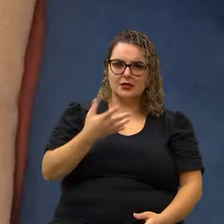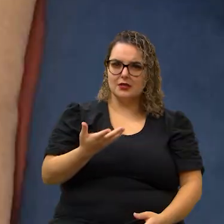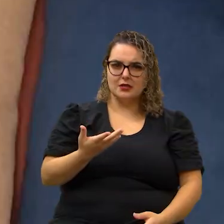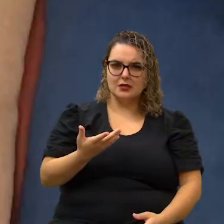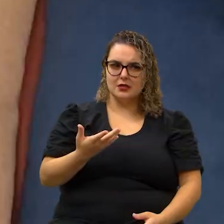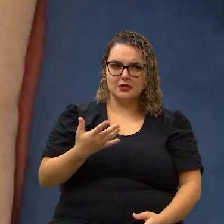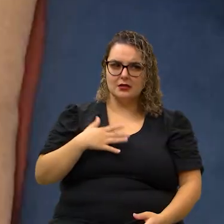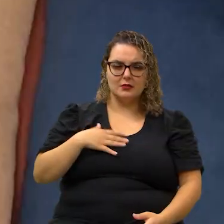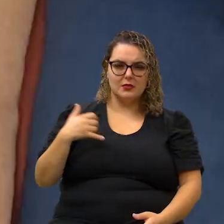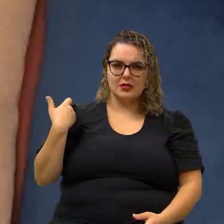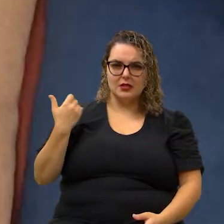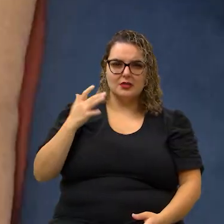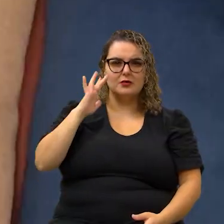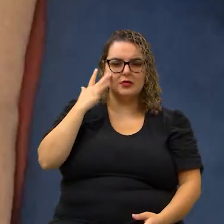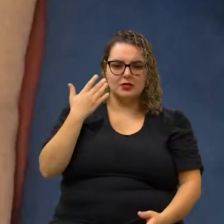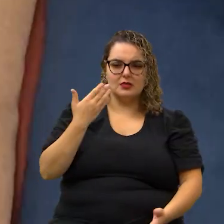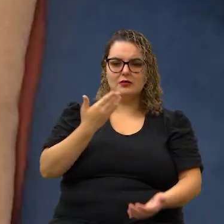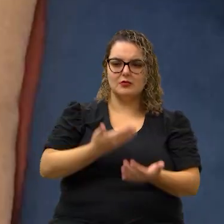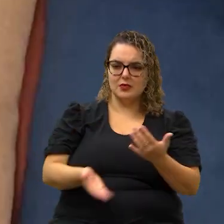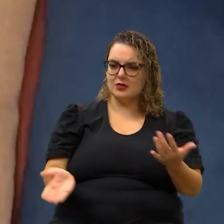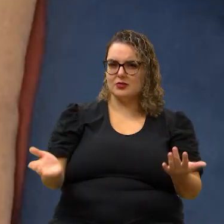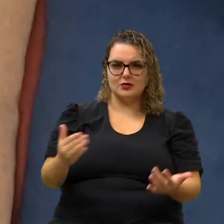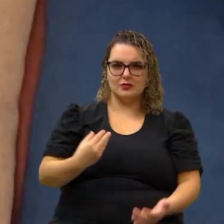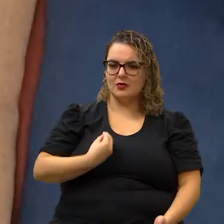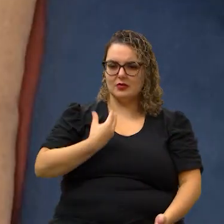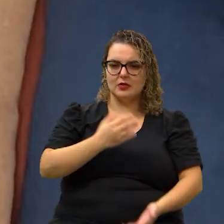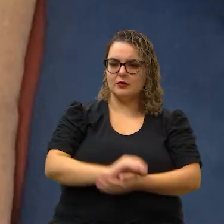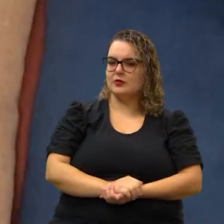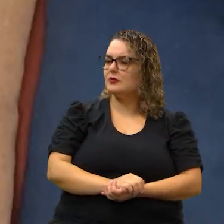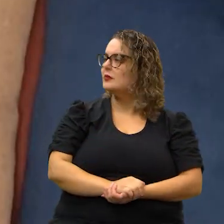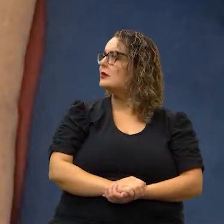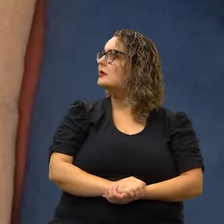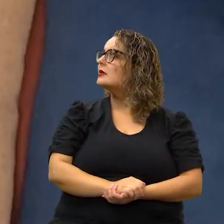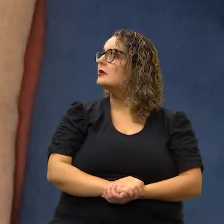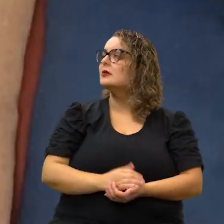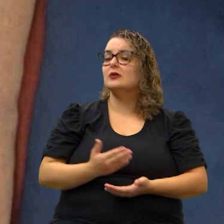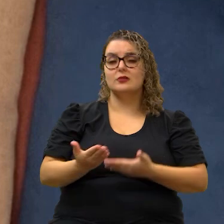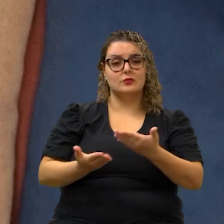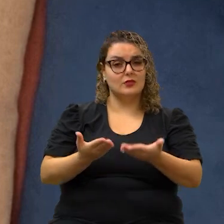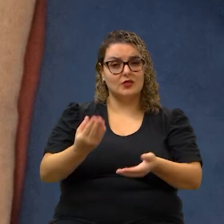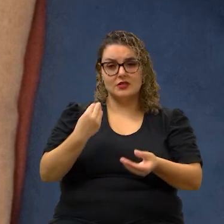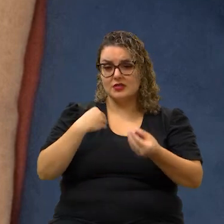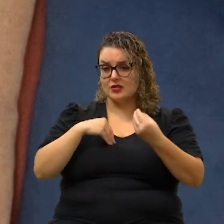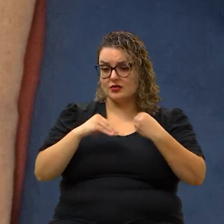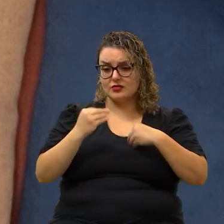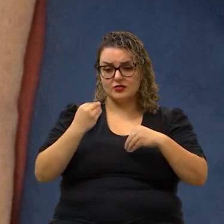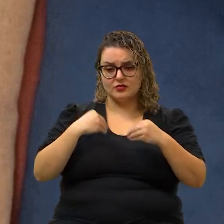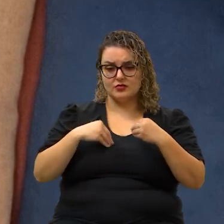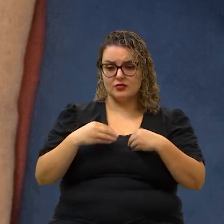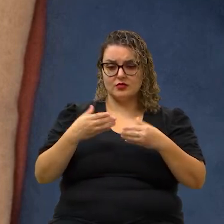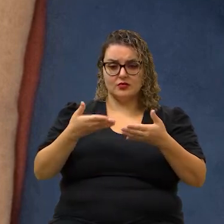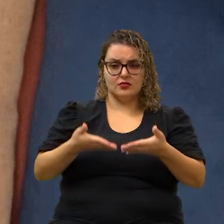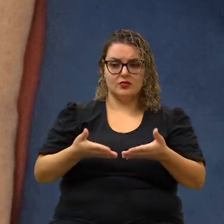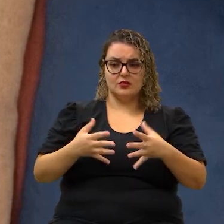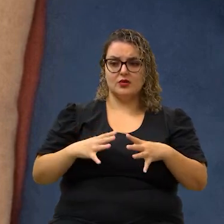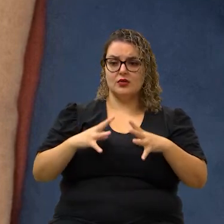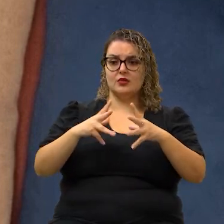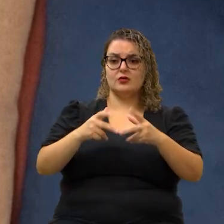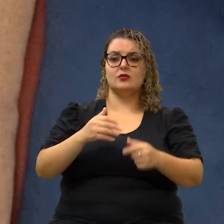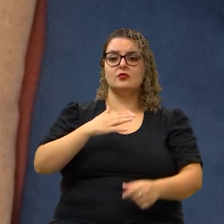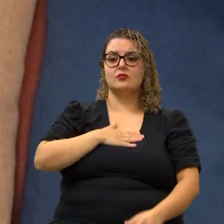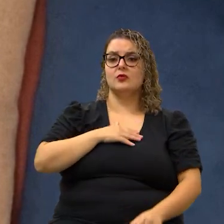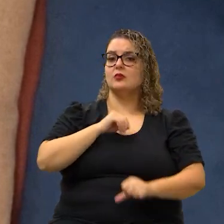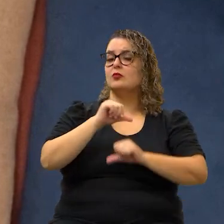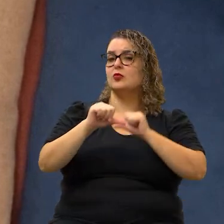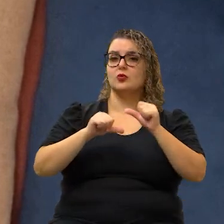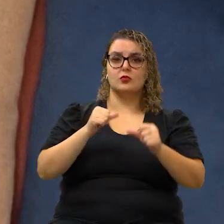Eu estava num processo depressivo com aquilo que tudo para mim tinha mudado, a vida mudou